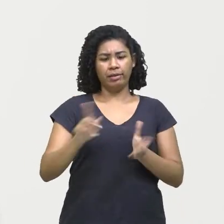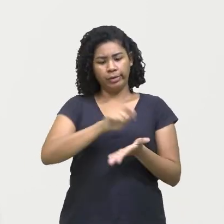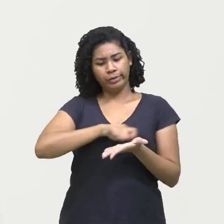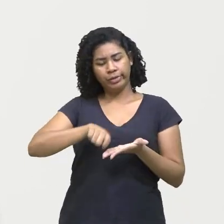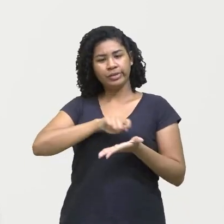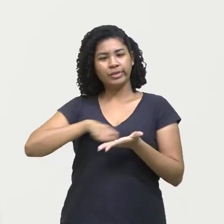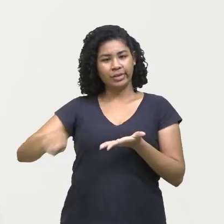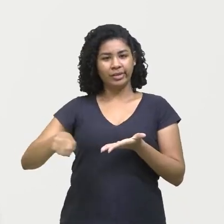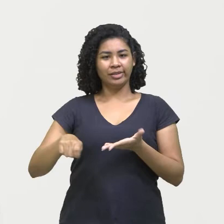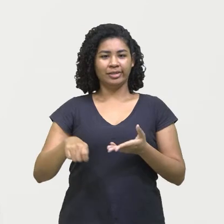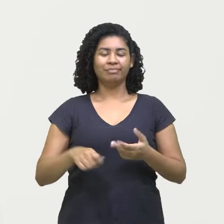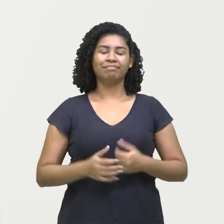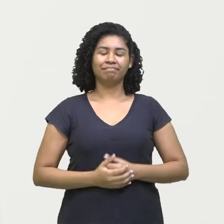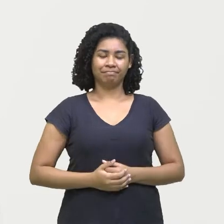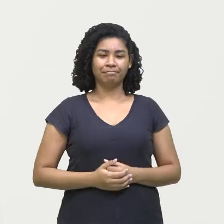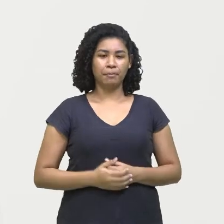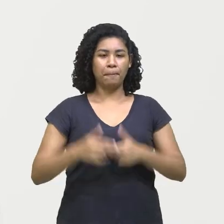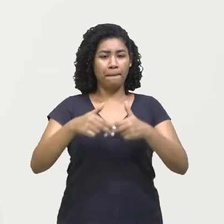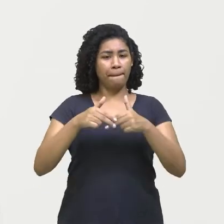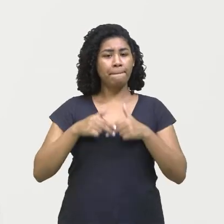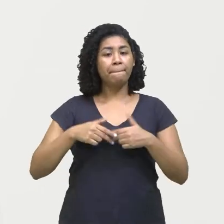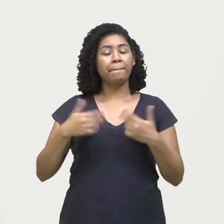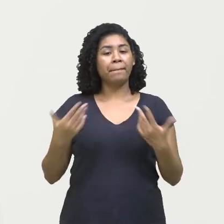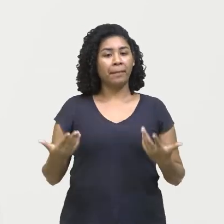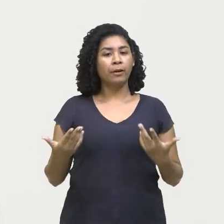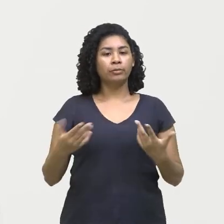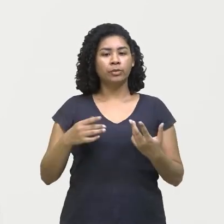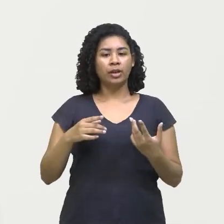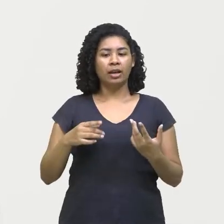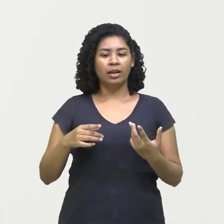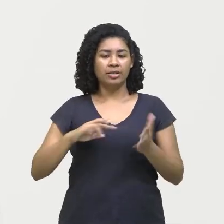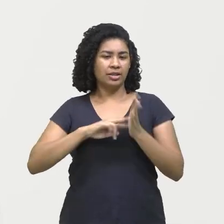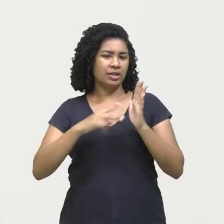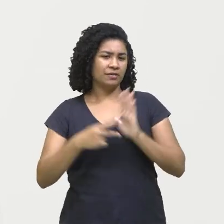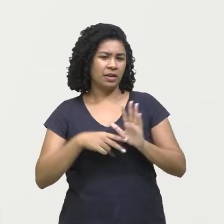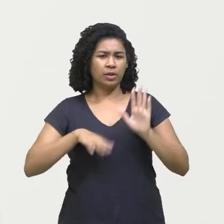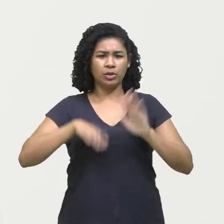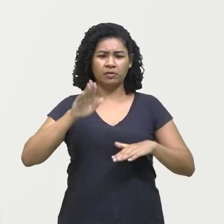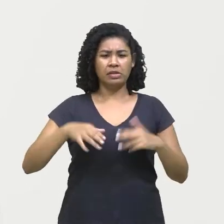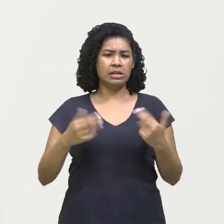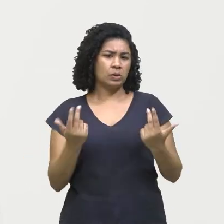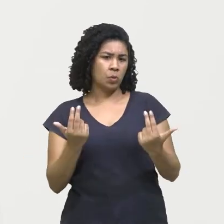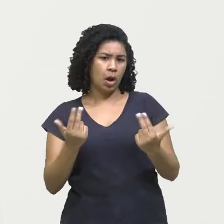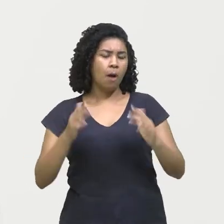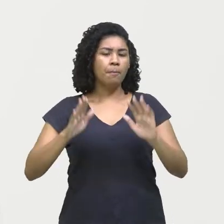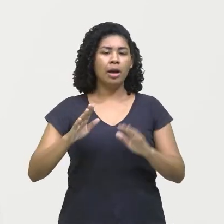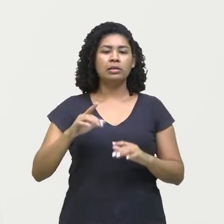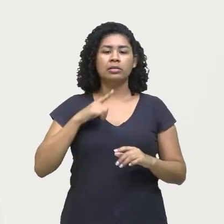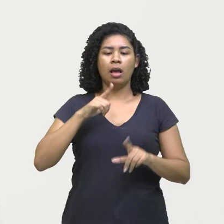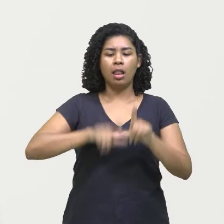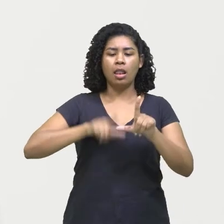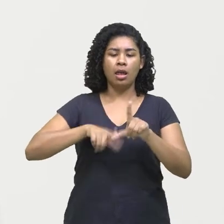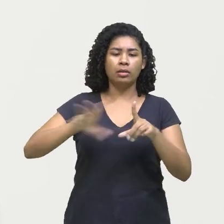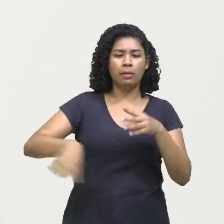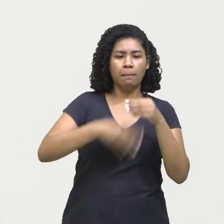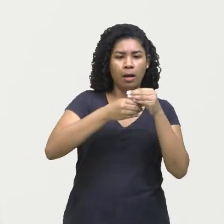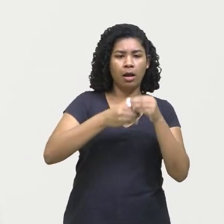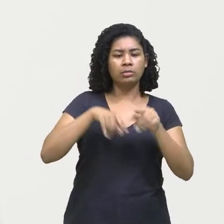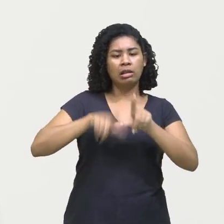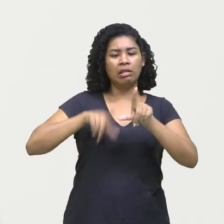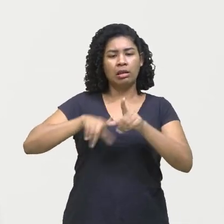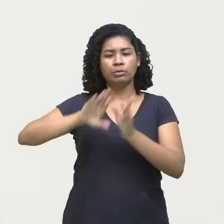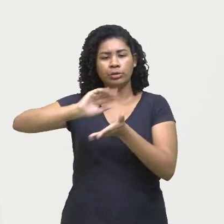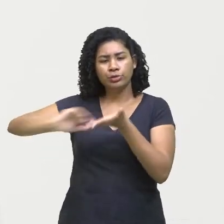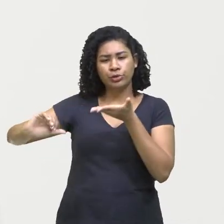quanto no americano. Então, a ideia é a mesma, né? Mas ele escreve de uma forma diferente, uma letra a mais ou uma letra a menos. Então, mas